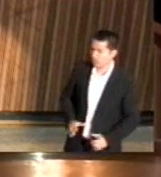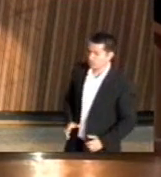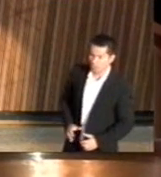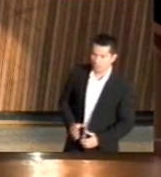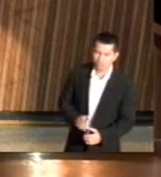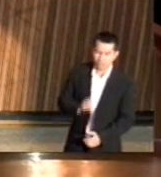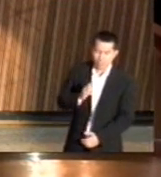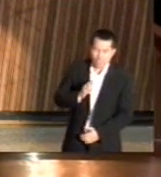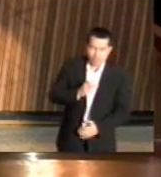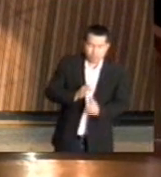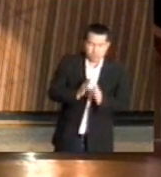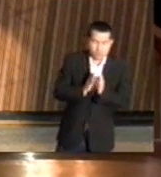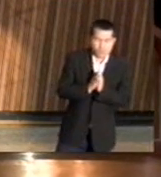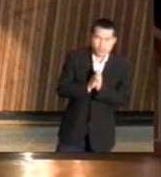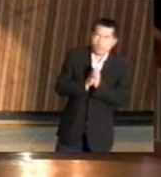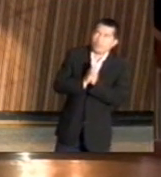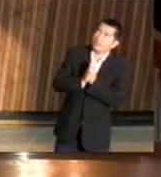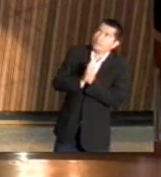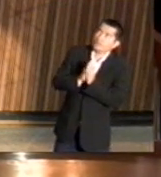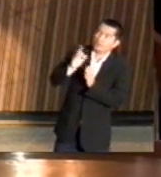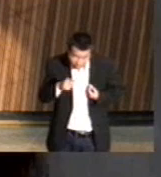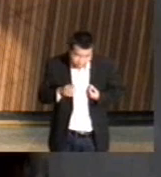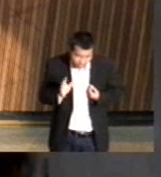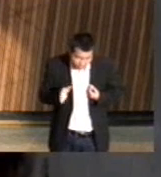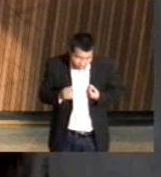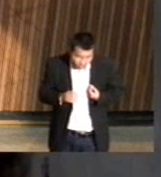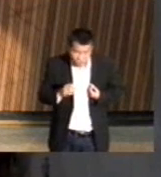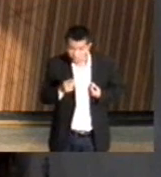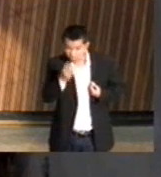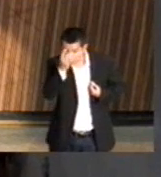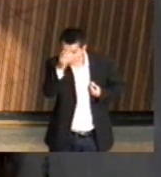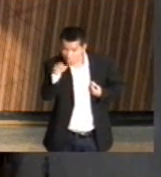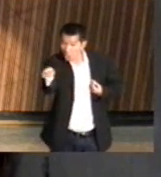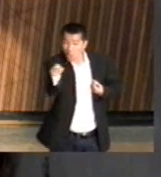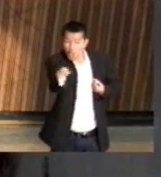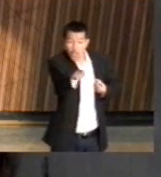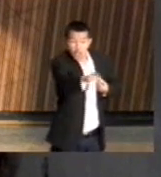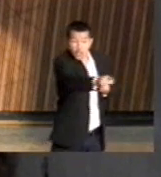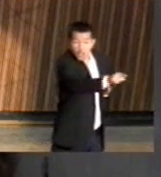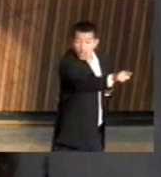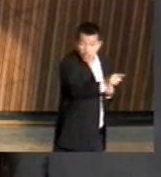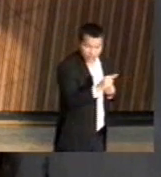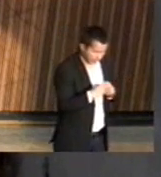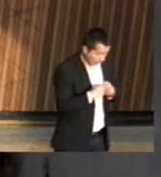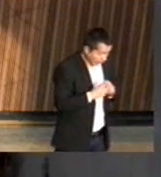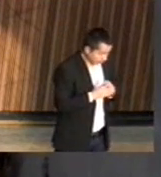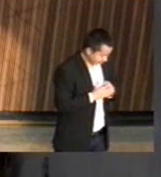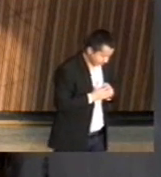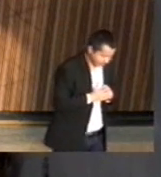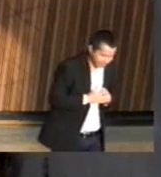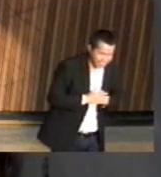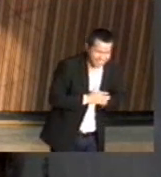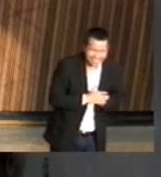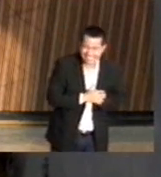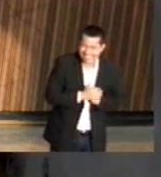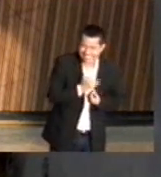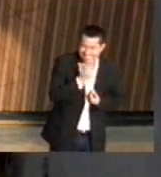que isto significasse aparente perda, porque ele sabia que as